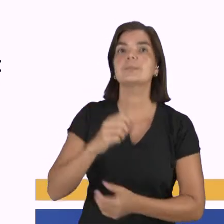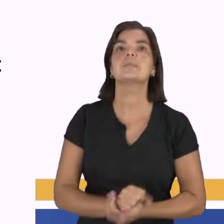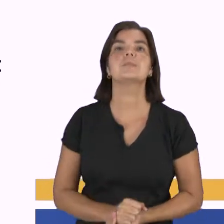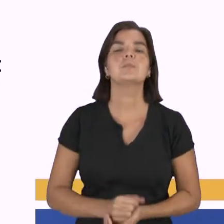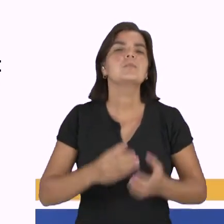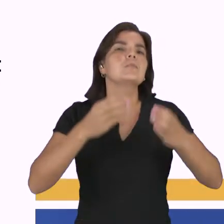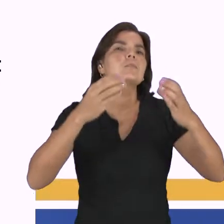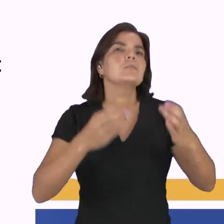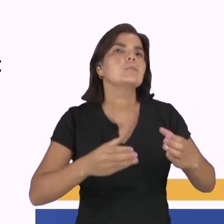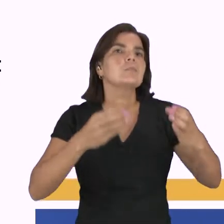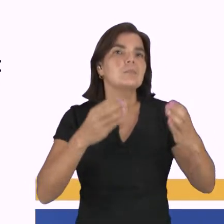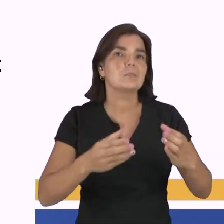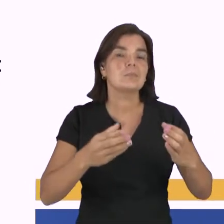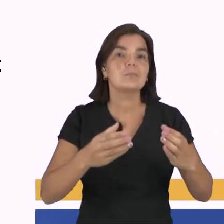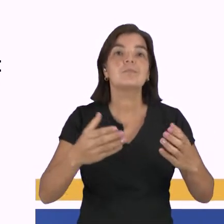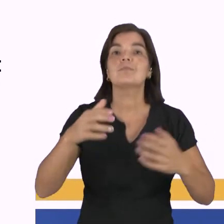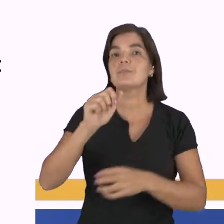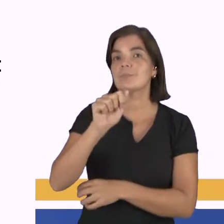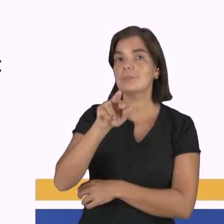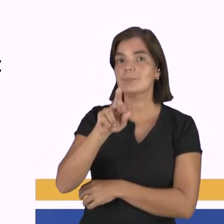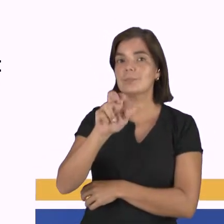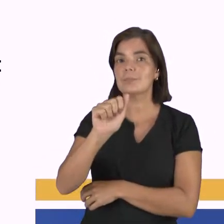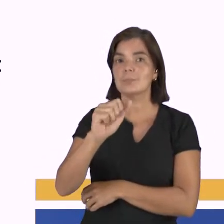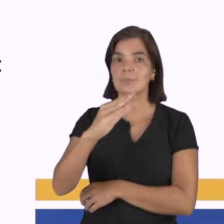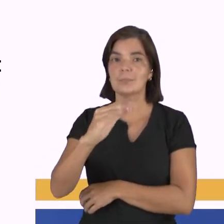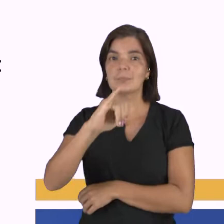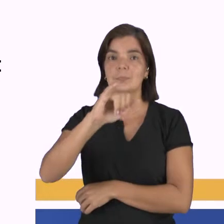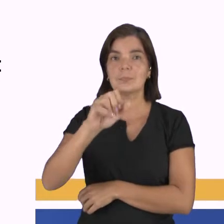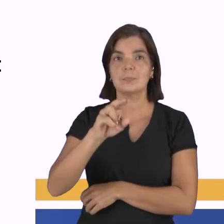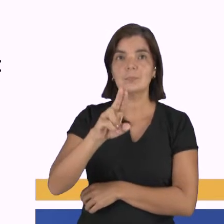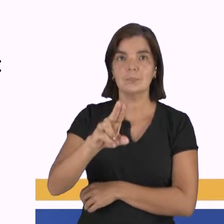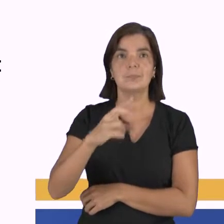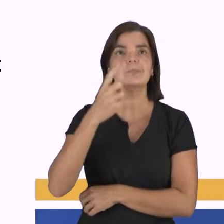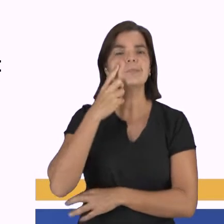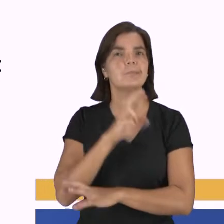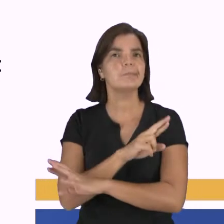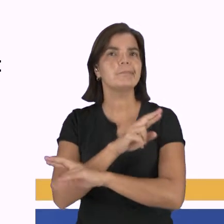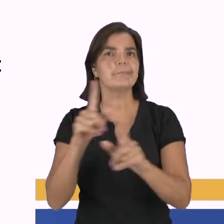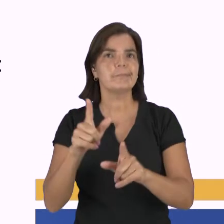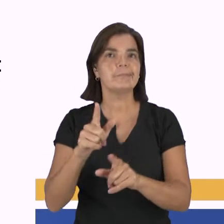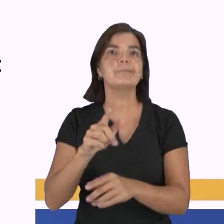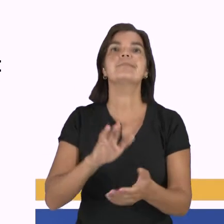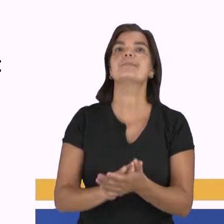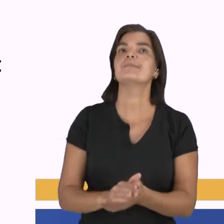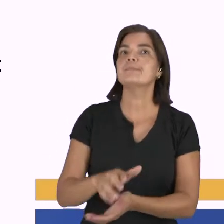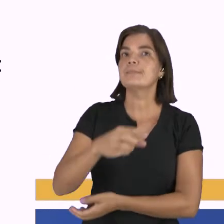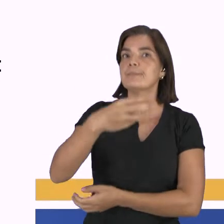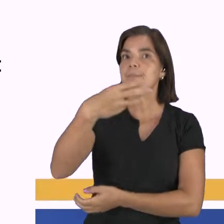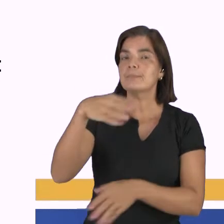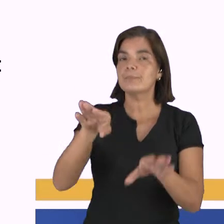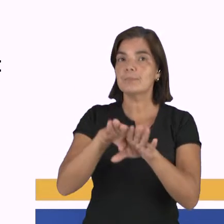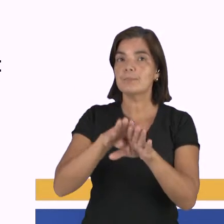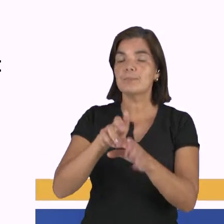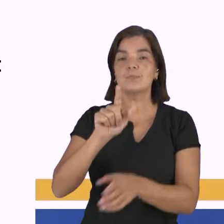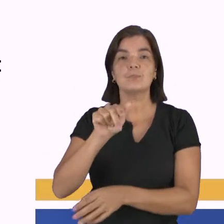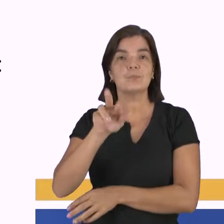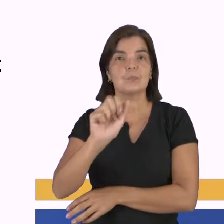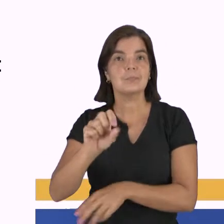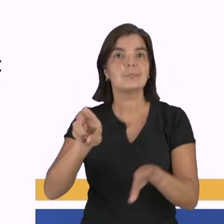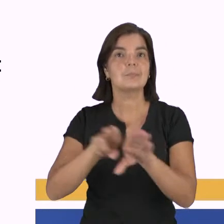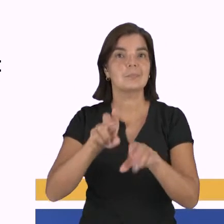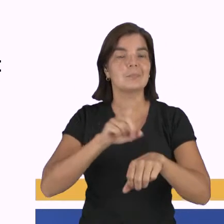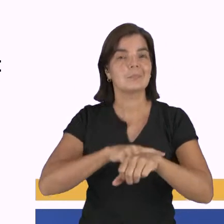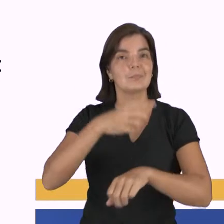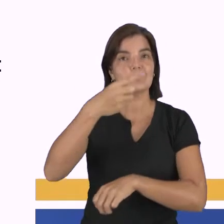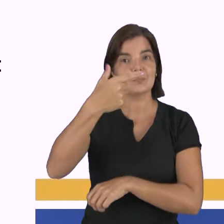em um bairro da região central de Aracaju a diferença em graus centígrados entre a temperatura observada no momento